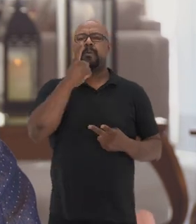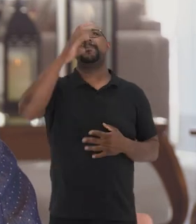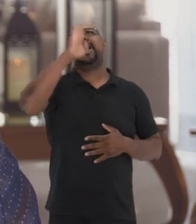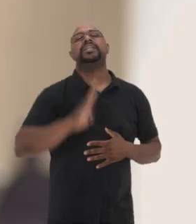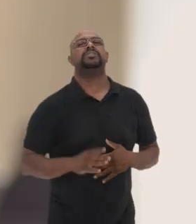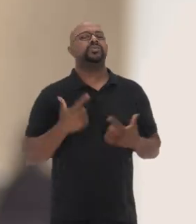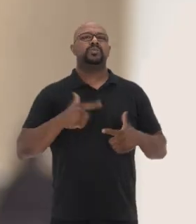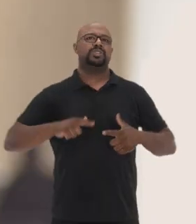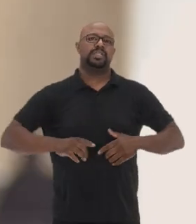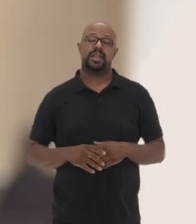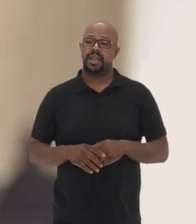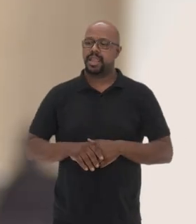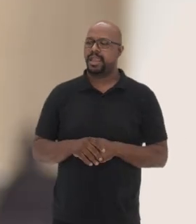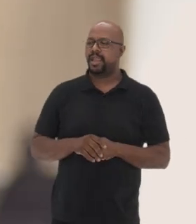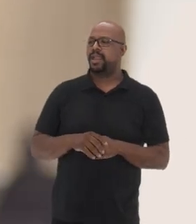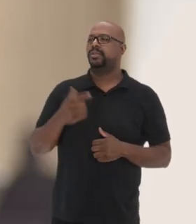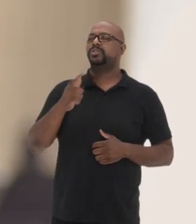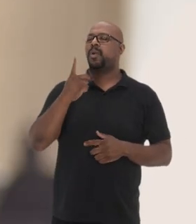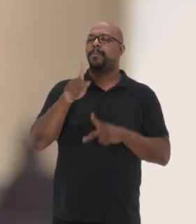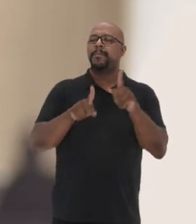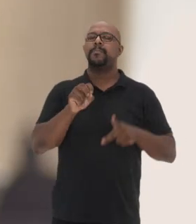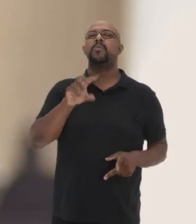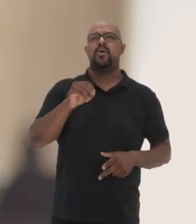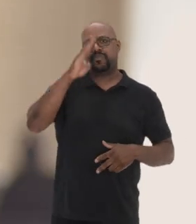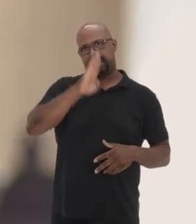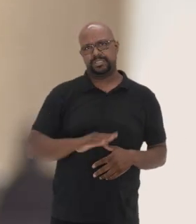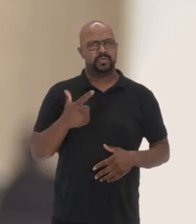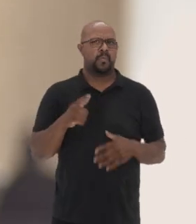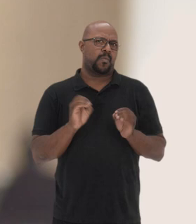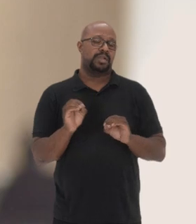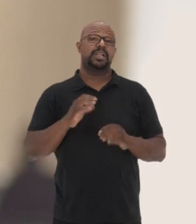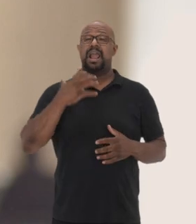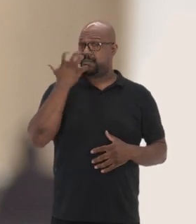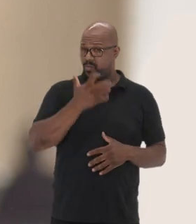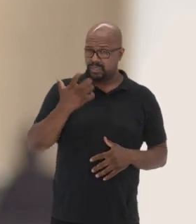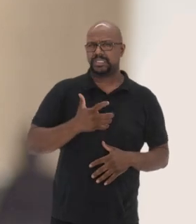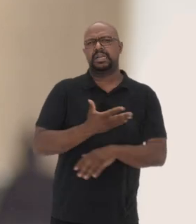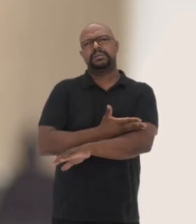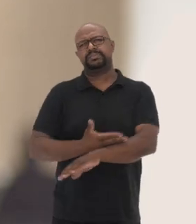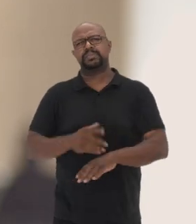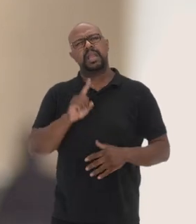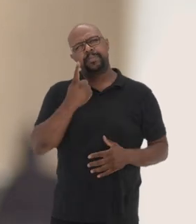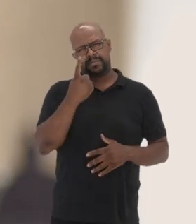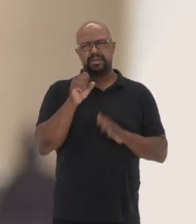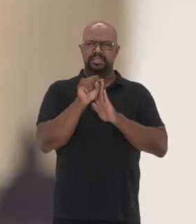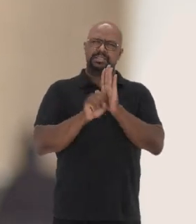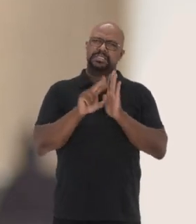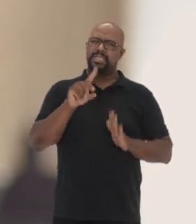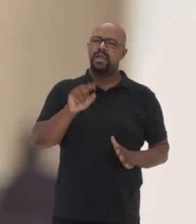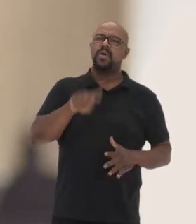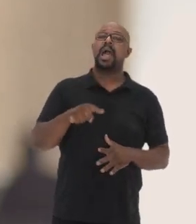Brasil né ainda não existia um povo brasileiro a música que se praticou por aqui nos primeiros séculos era